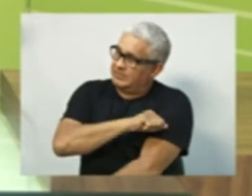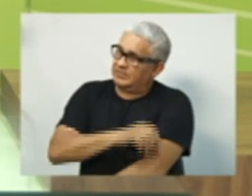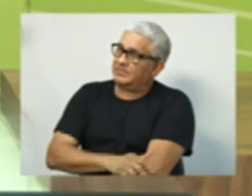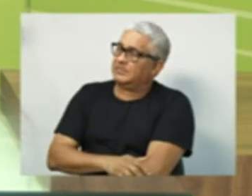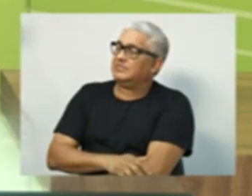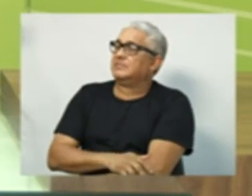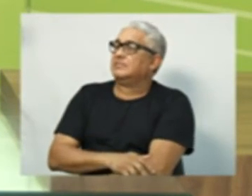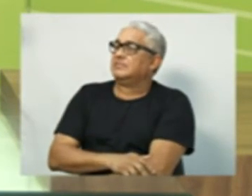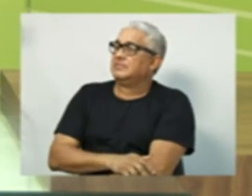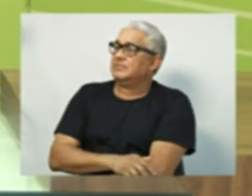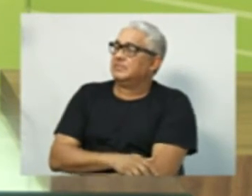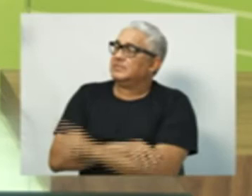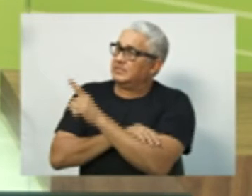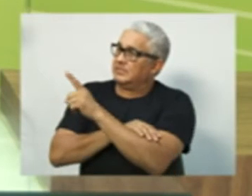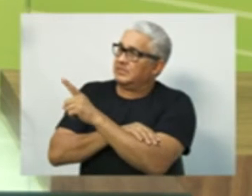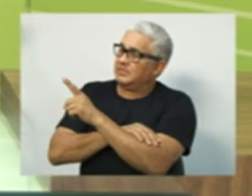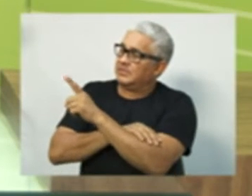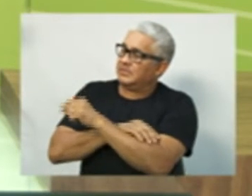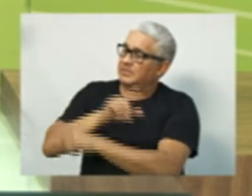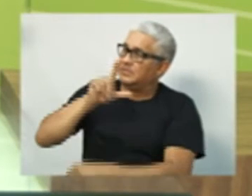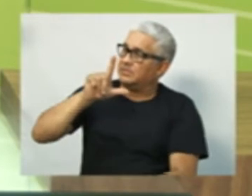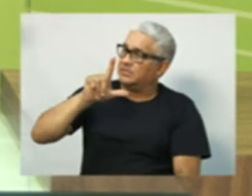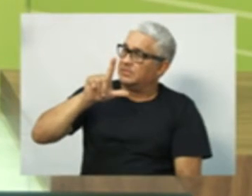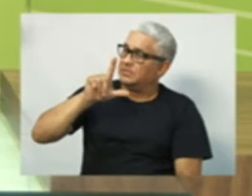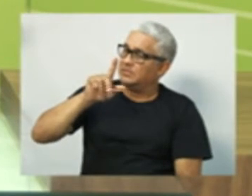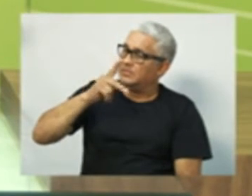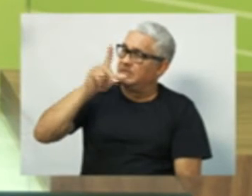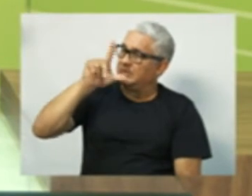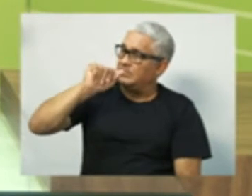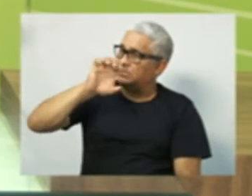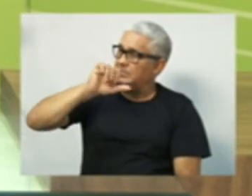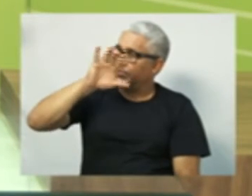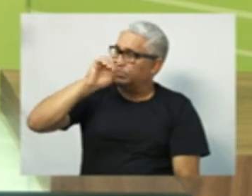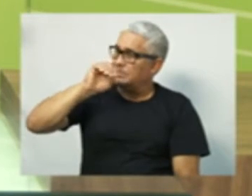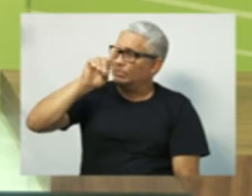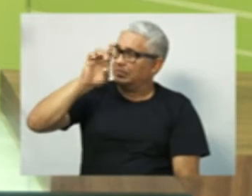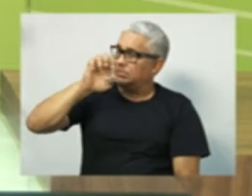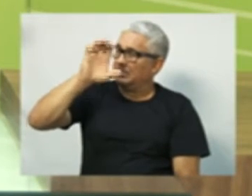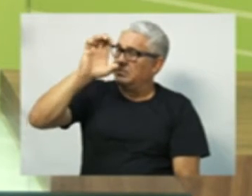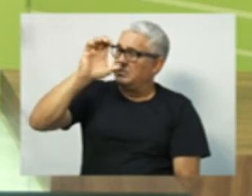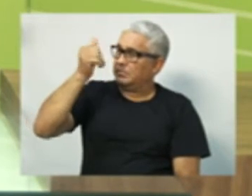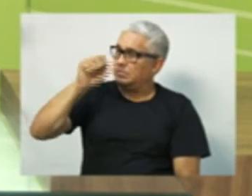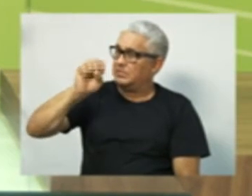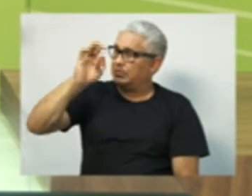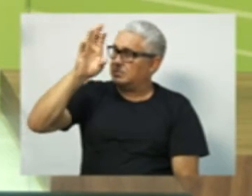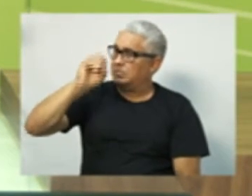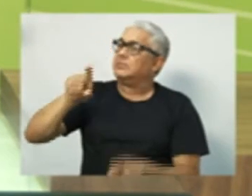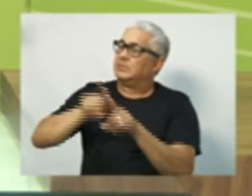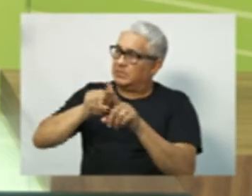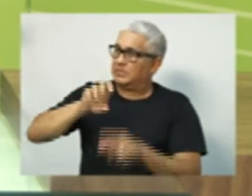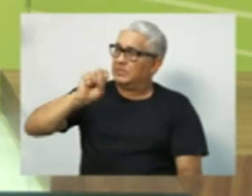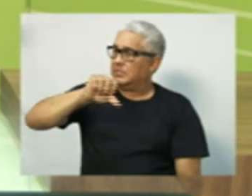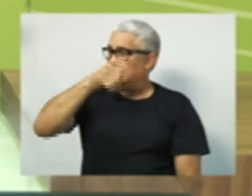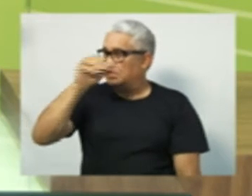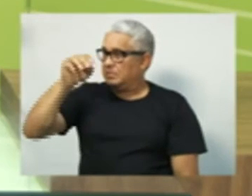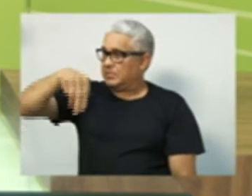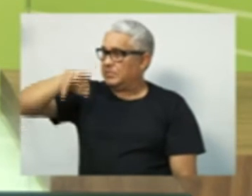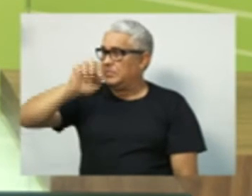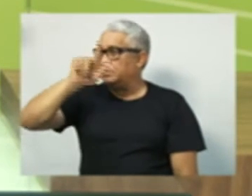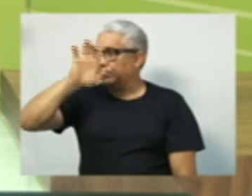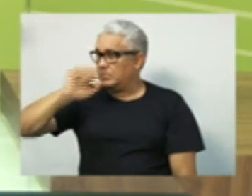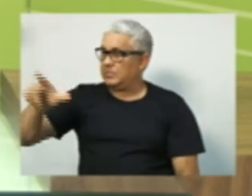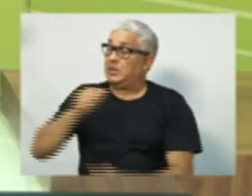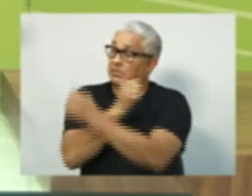Os alunos lá de Plácido de Castro também estão participando. Os alunos de São Miguel, um abraço para todos os alunos